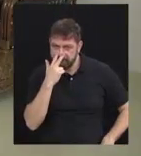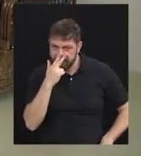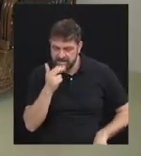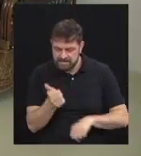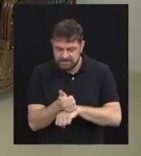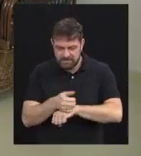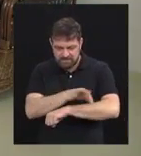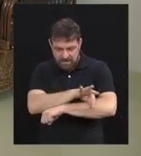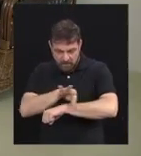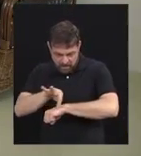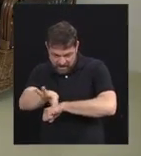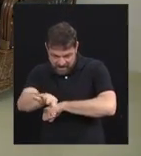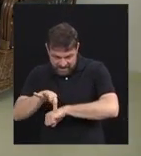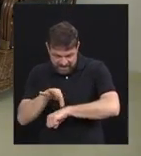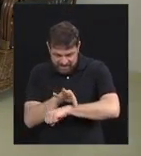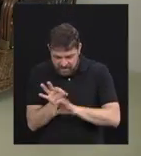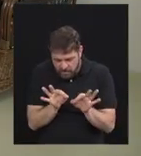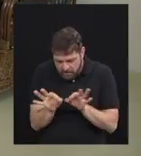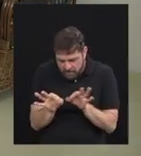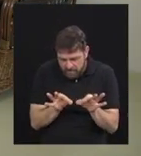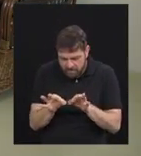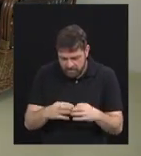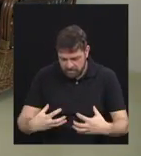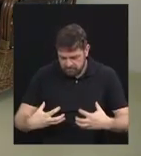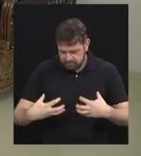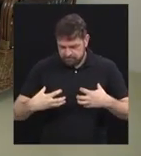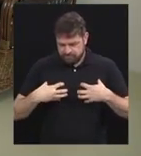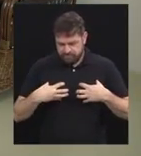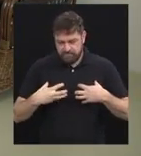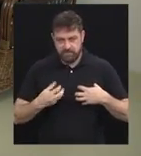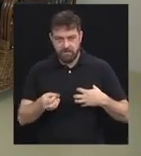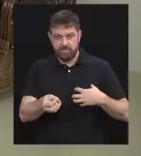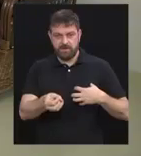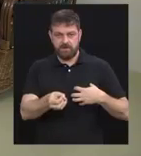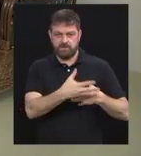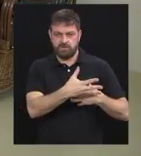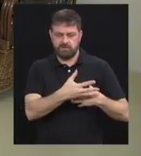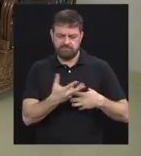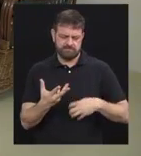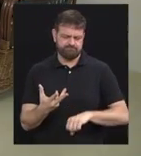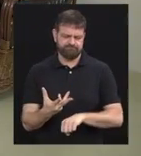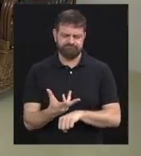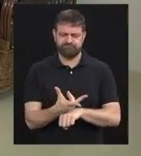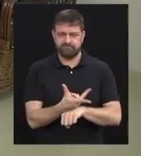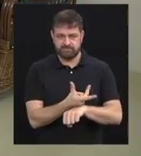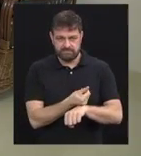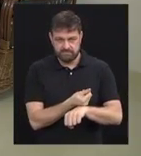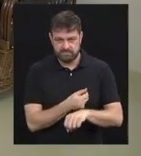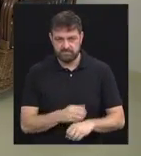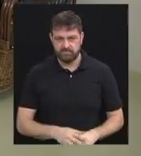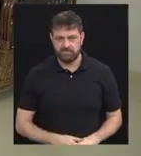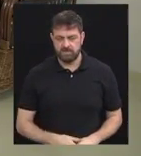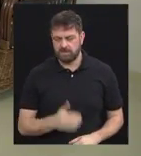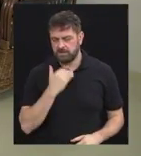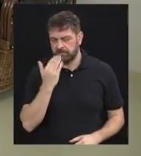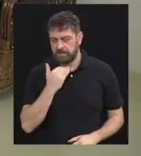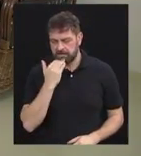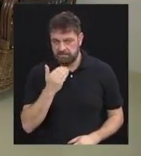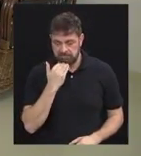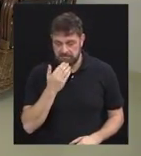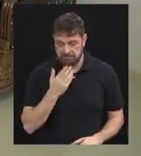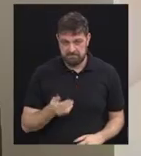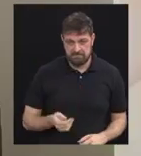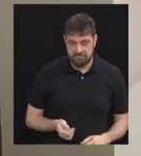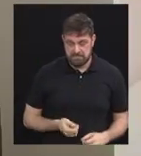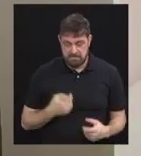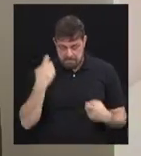arquitetos e fazem a mama de uma maneira brilhante. Então, ninguém mais precisa